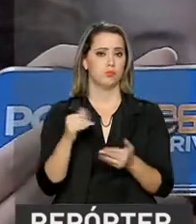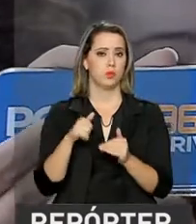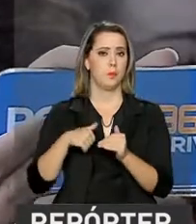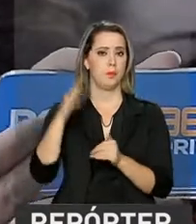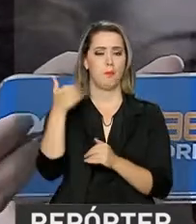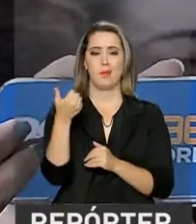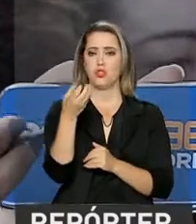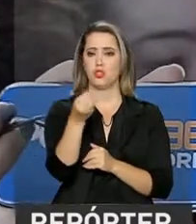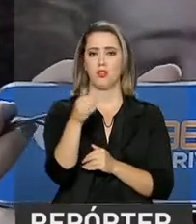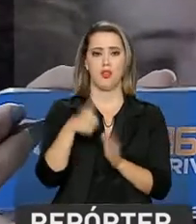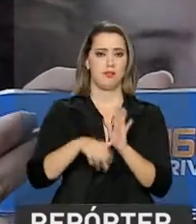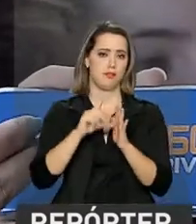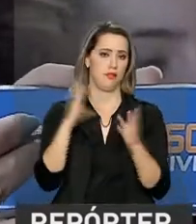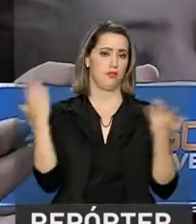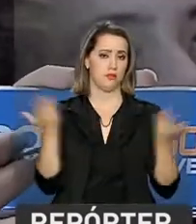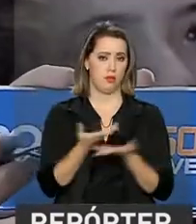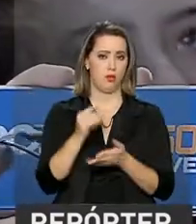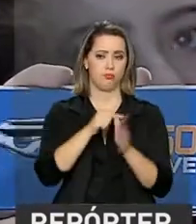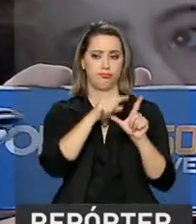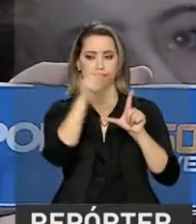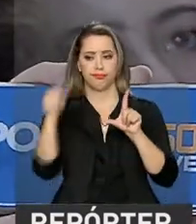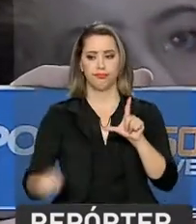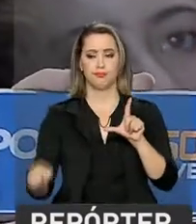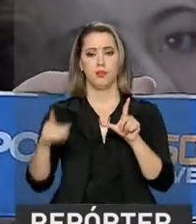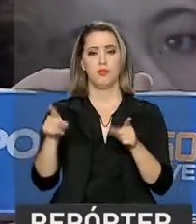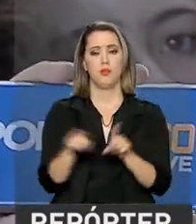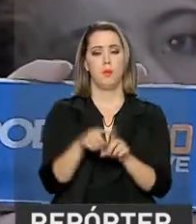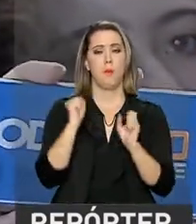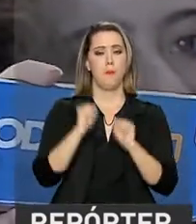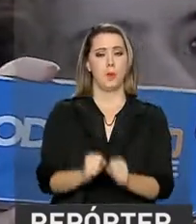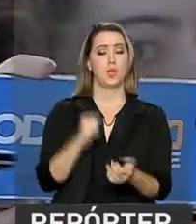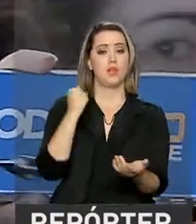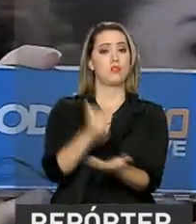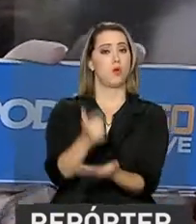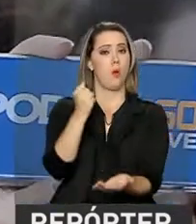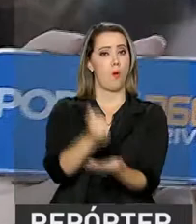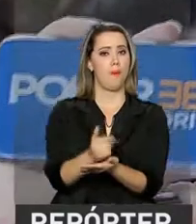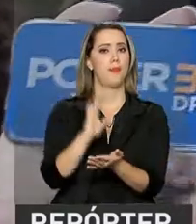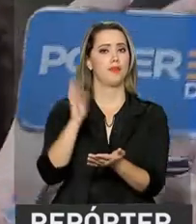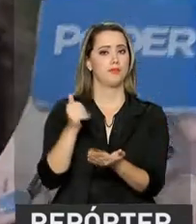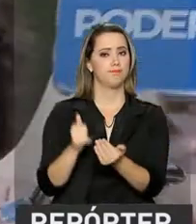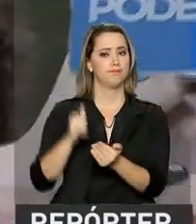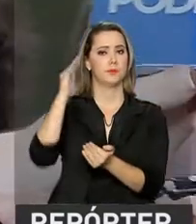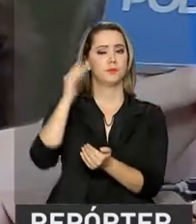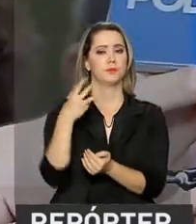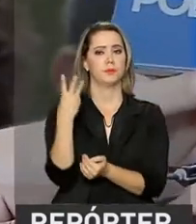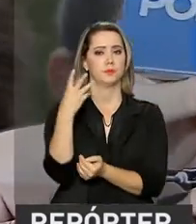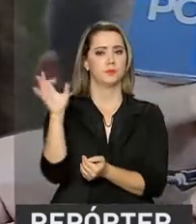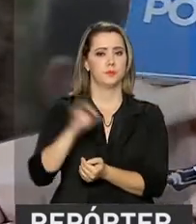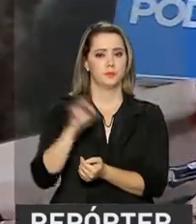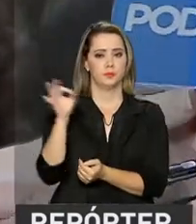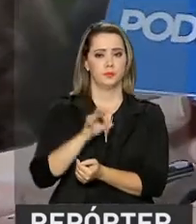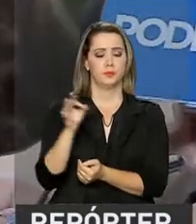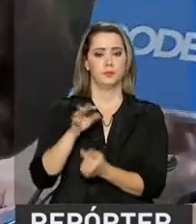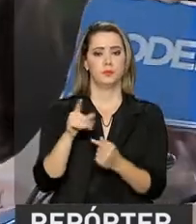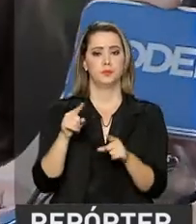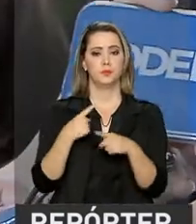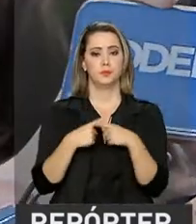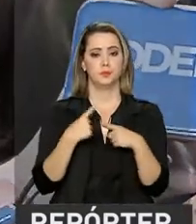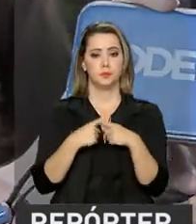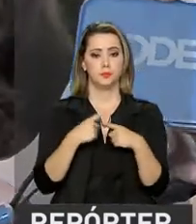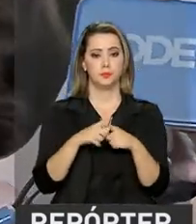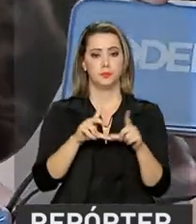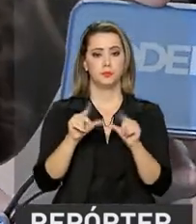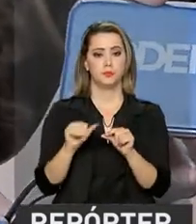acima de 10 o poder de compra da população já aumentamos mais de 3% devido principalmente à queda